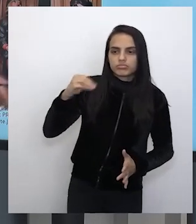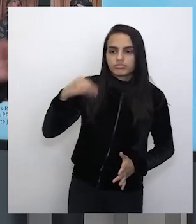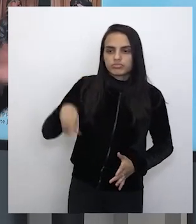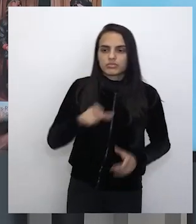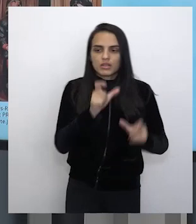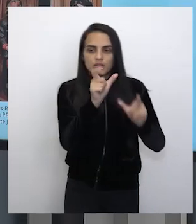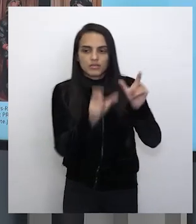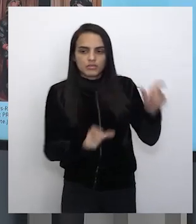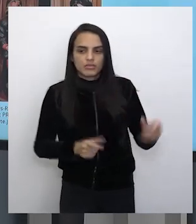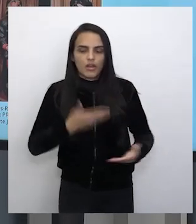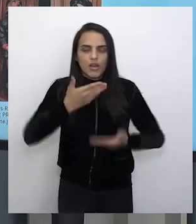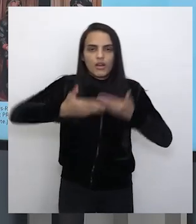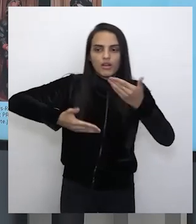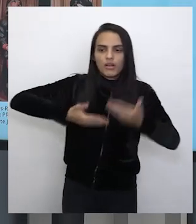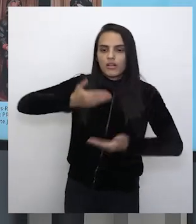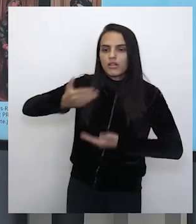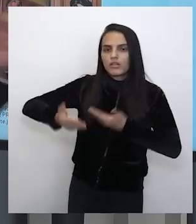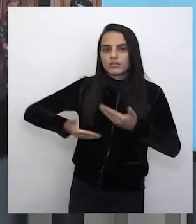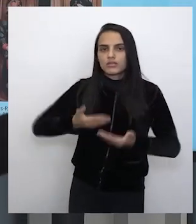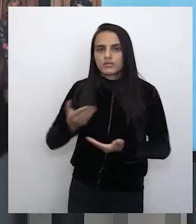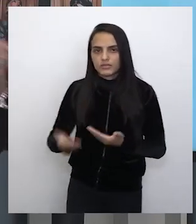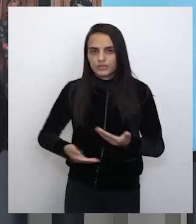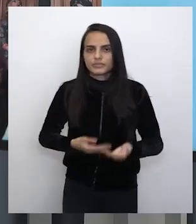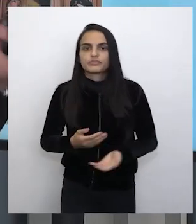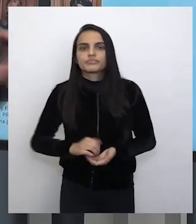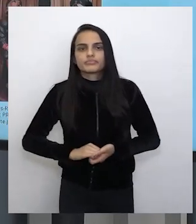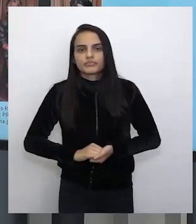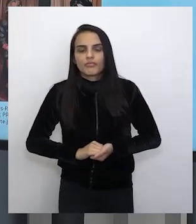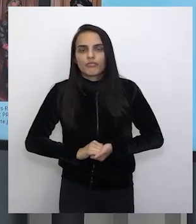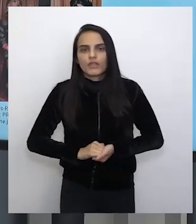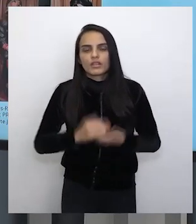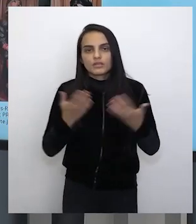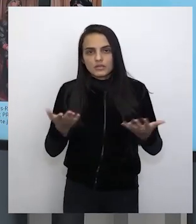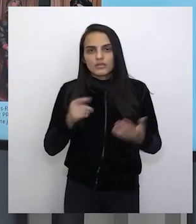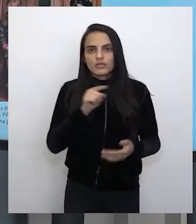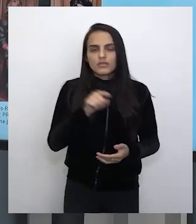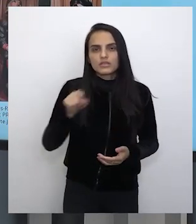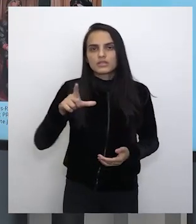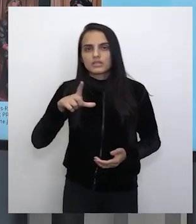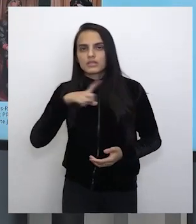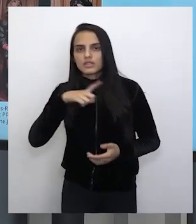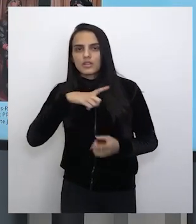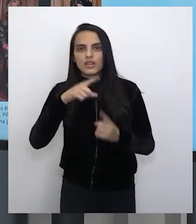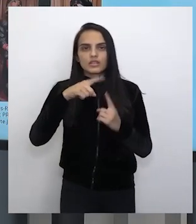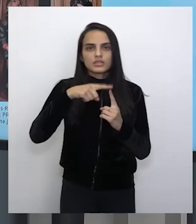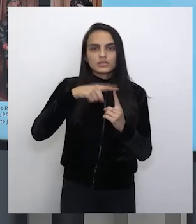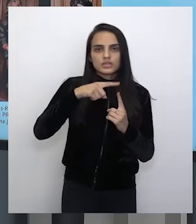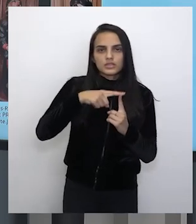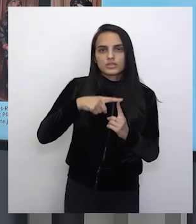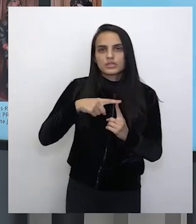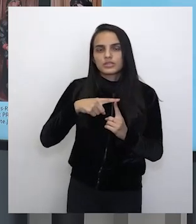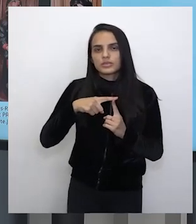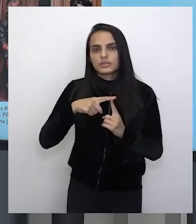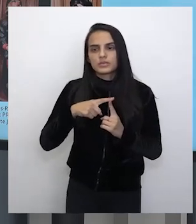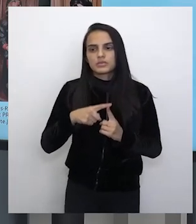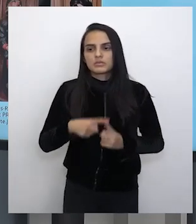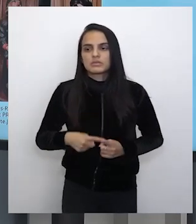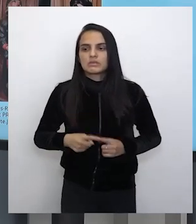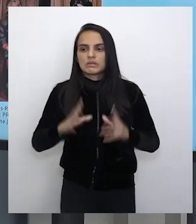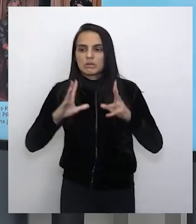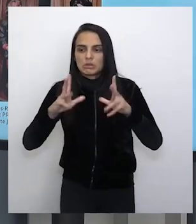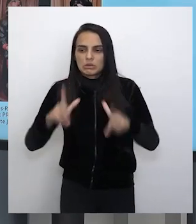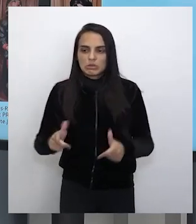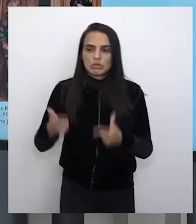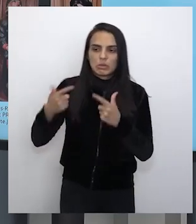a turma do Zani, né? Então, você tem esses tipos, né, totalmente ridículos e